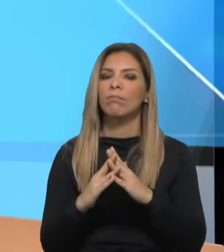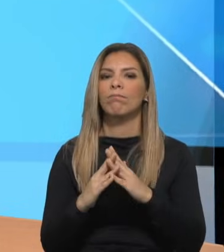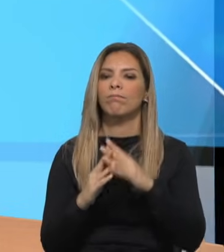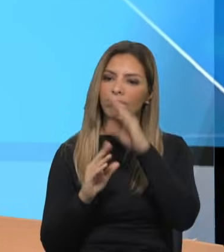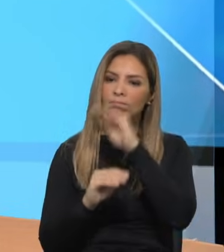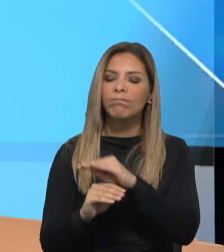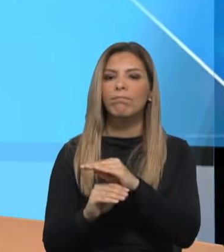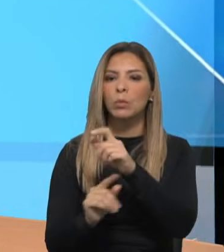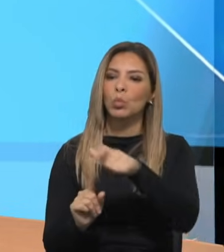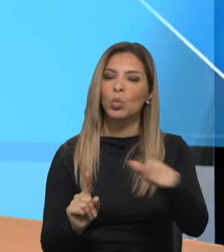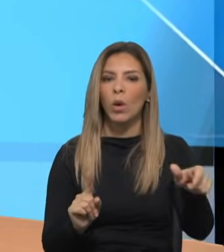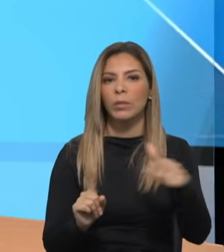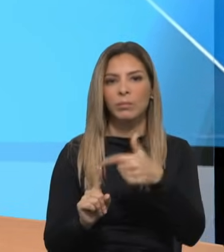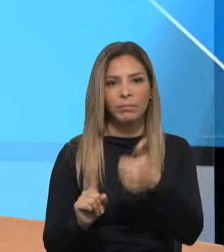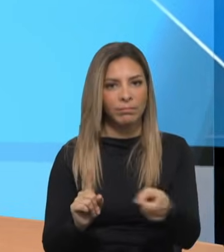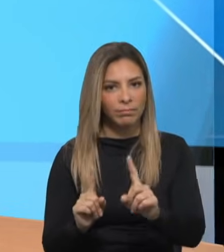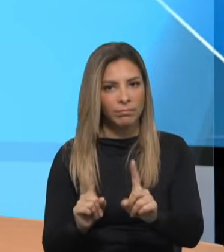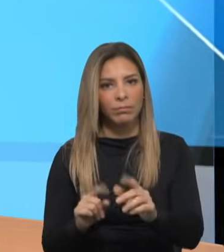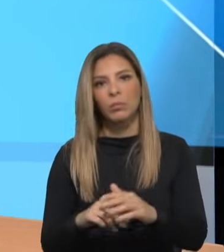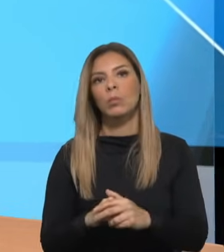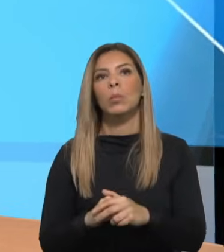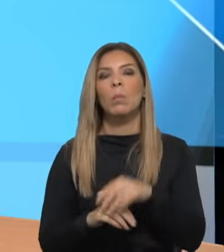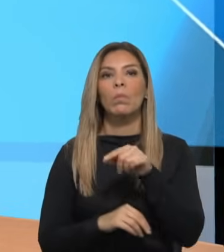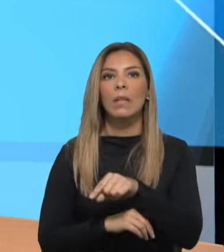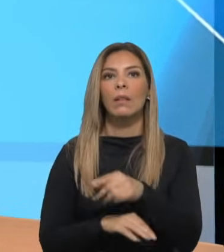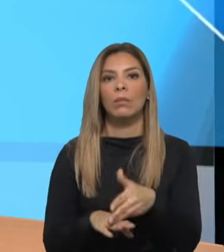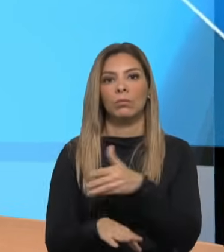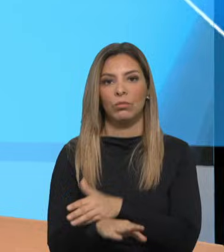estas pessoas, muito centrada naquelas que